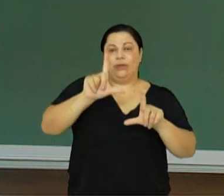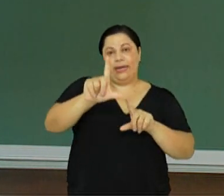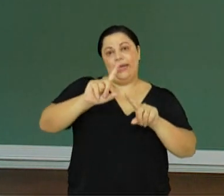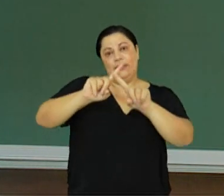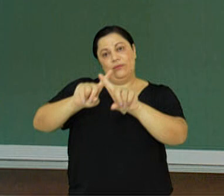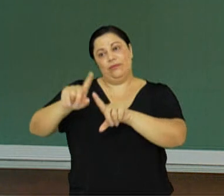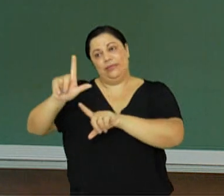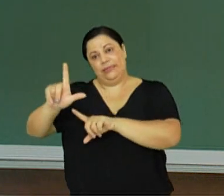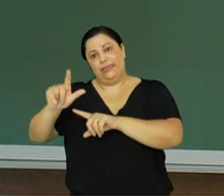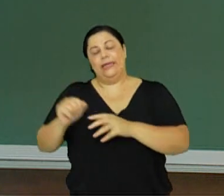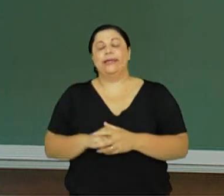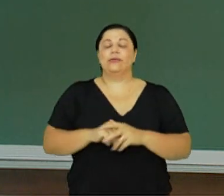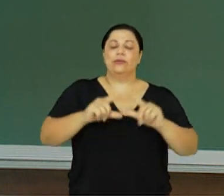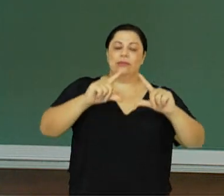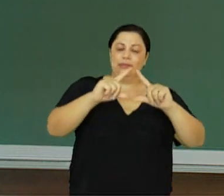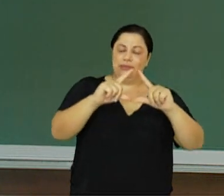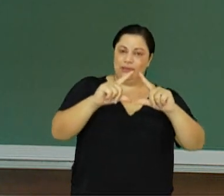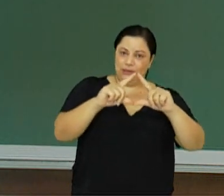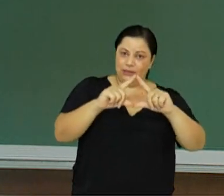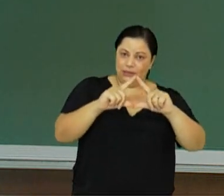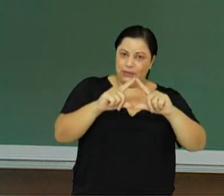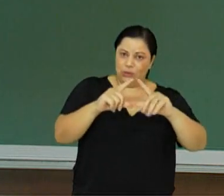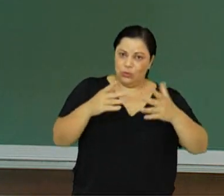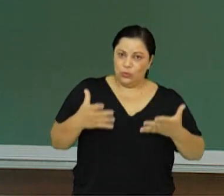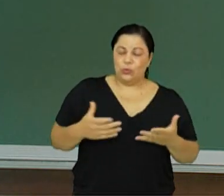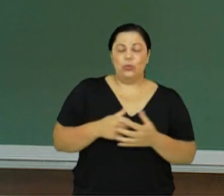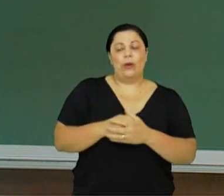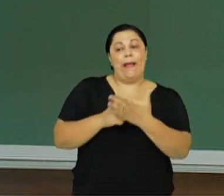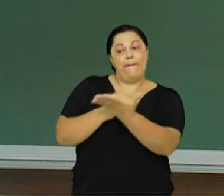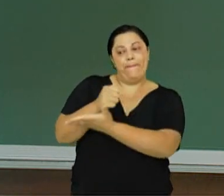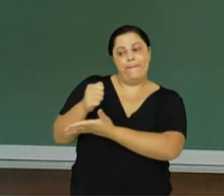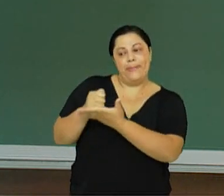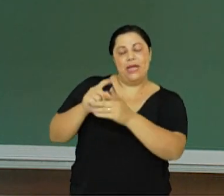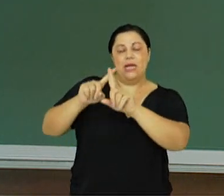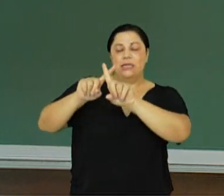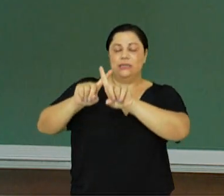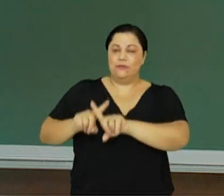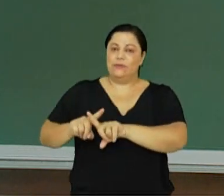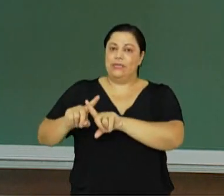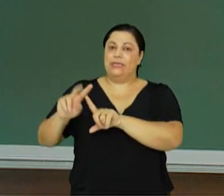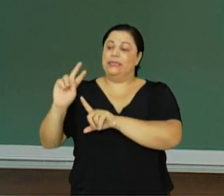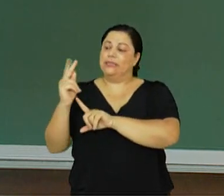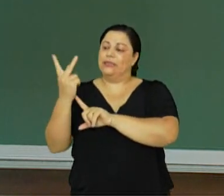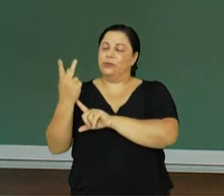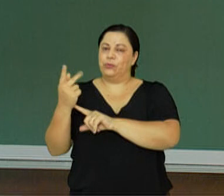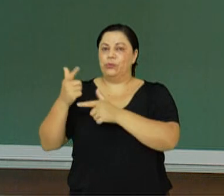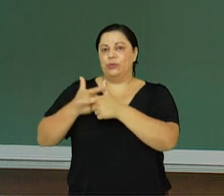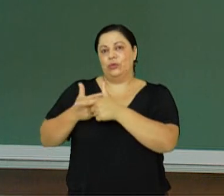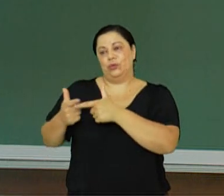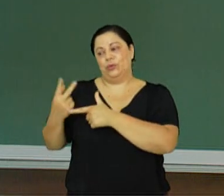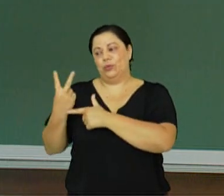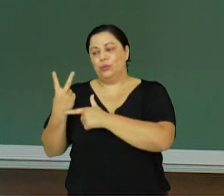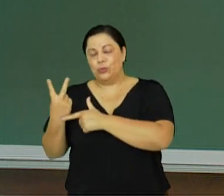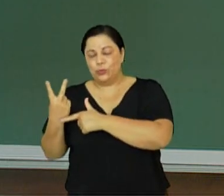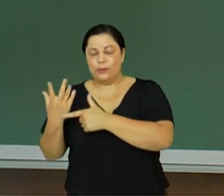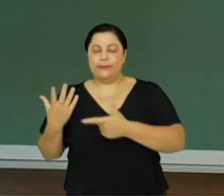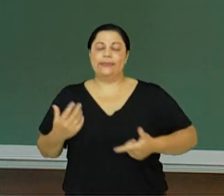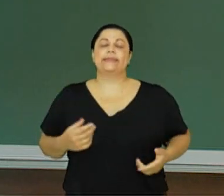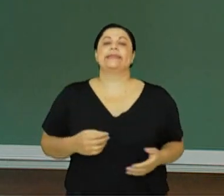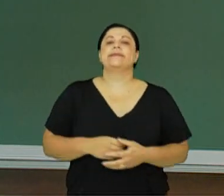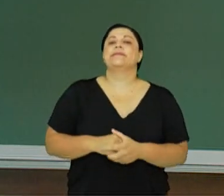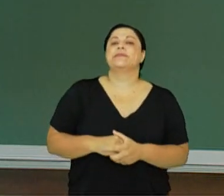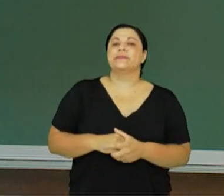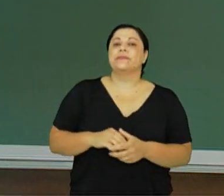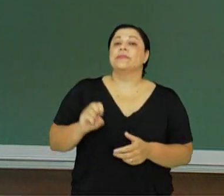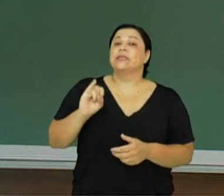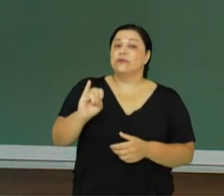um triângulo, nós vamos usar a fórmula tradicional, base vezes altura dividido por 2, ou uma fórmula específica, a gente já vai relembrar.